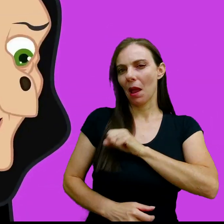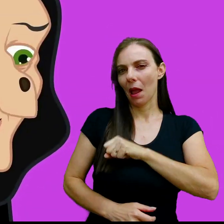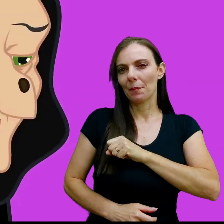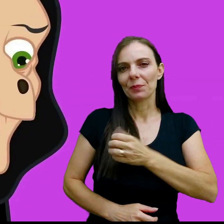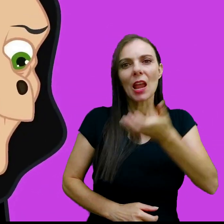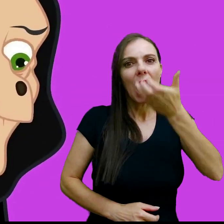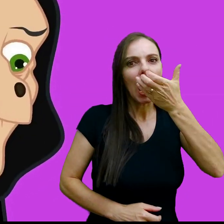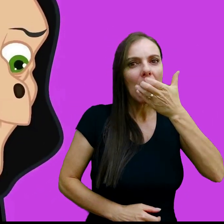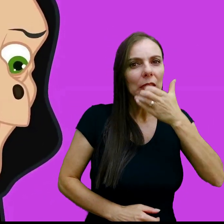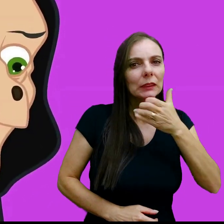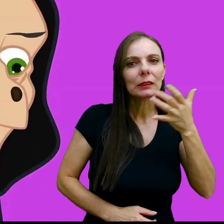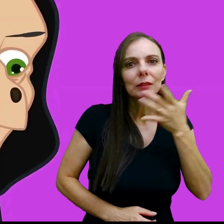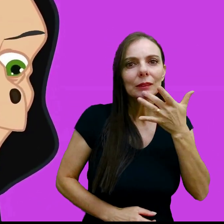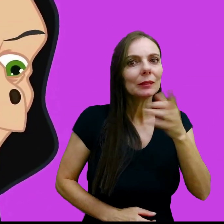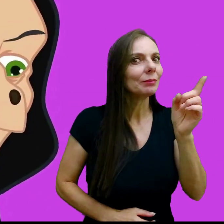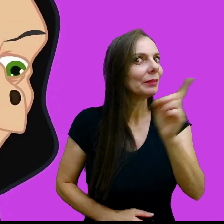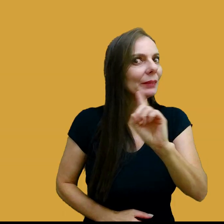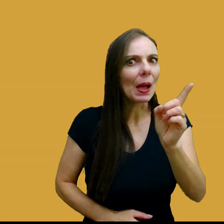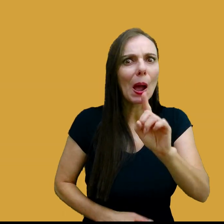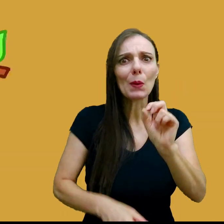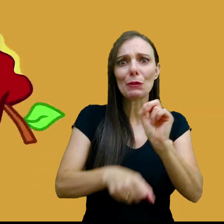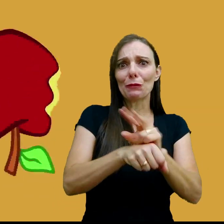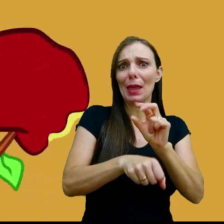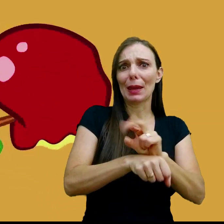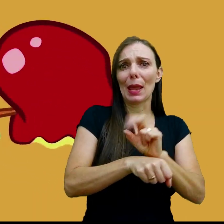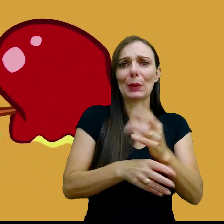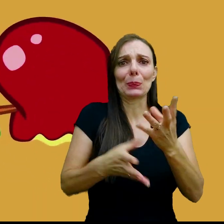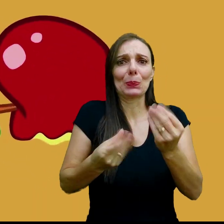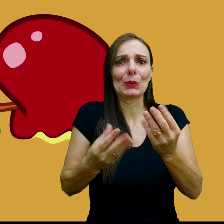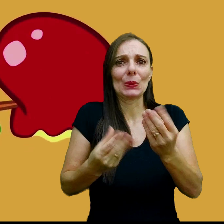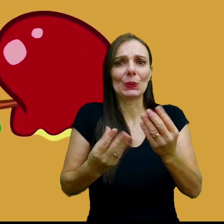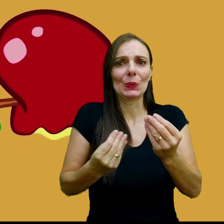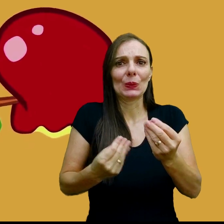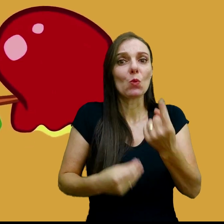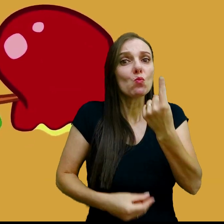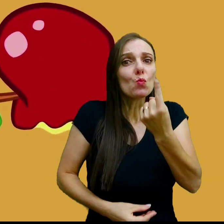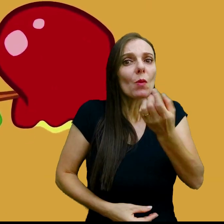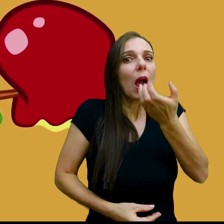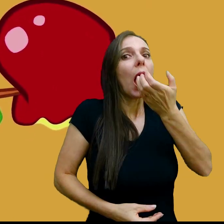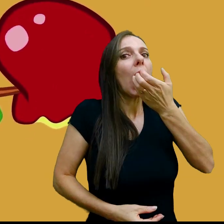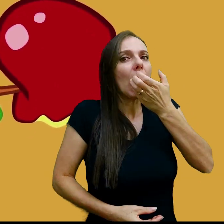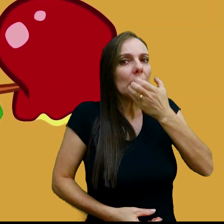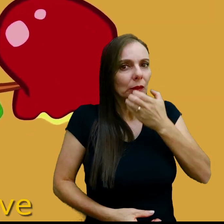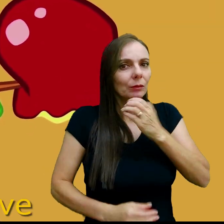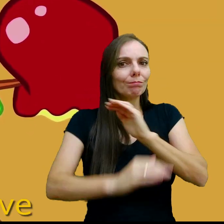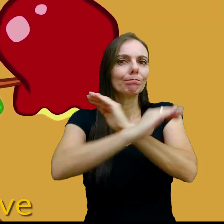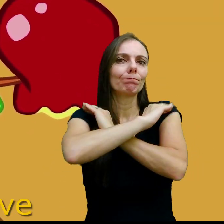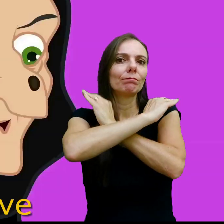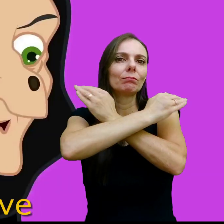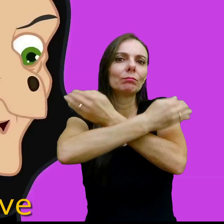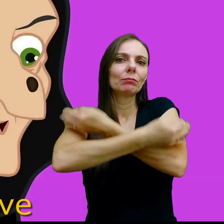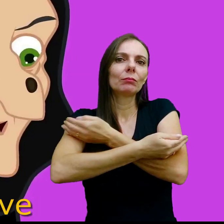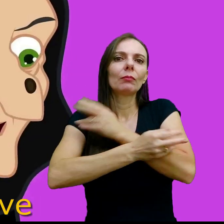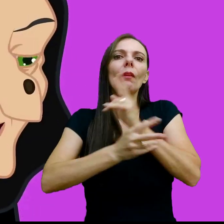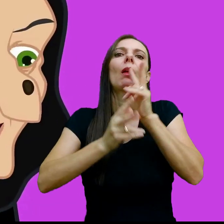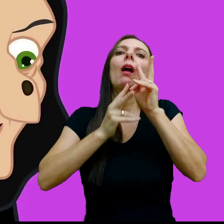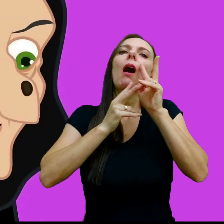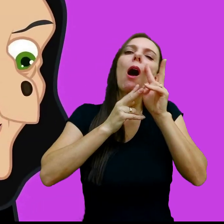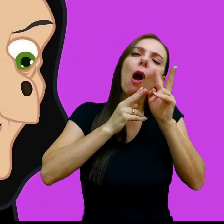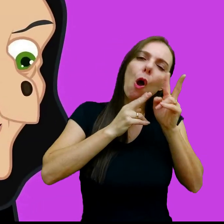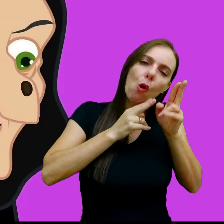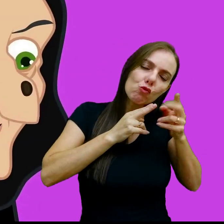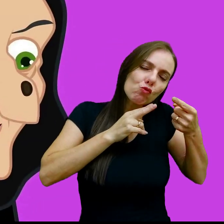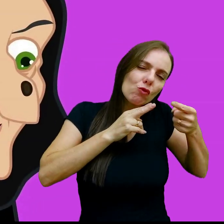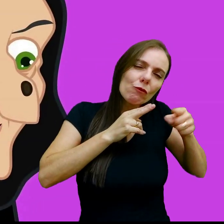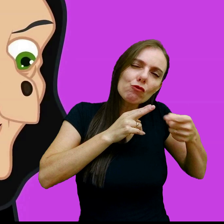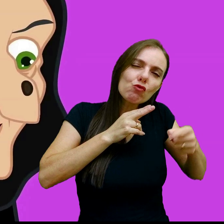a maçã não era deliciosa, e sim cheia de veneno. Apenas uma mordida era suficiente para colocar Branca de Neve em